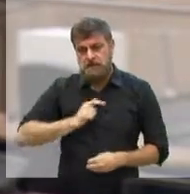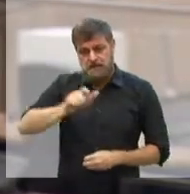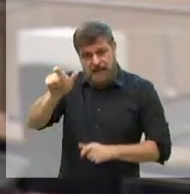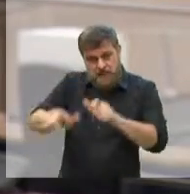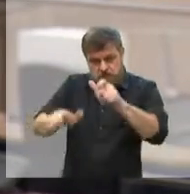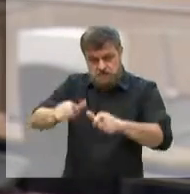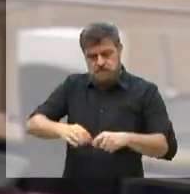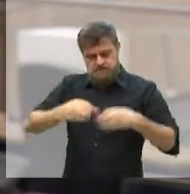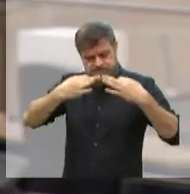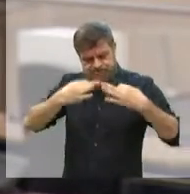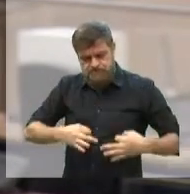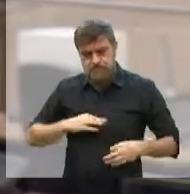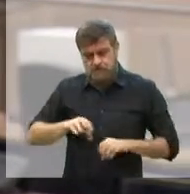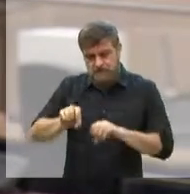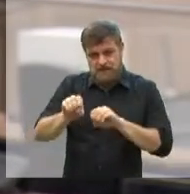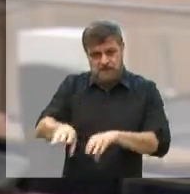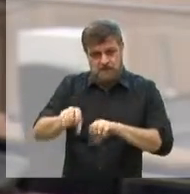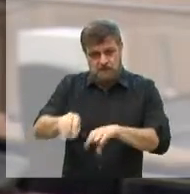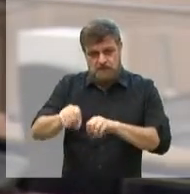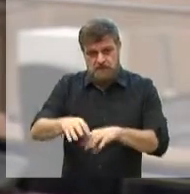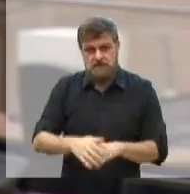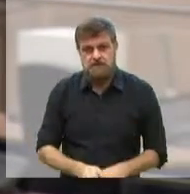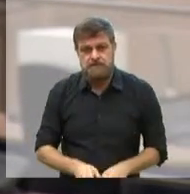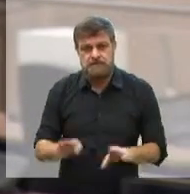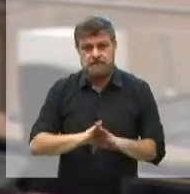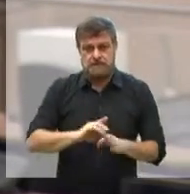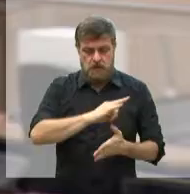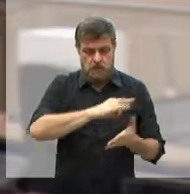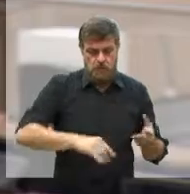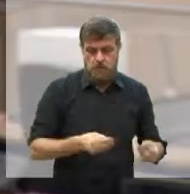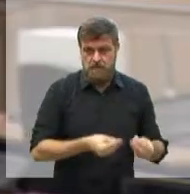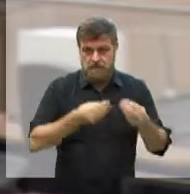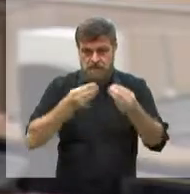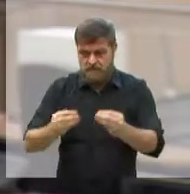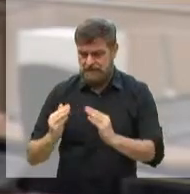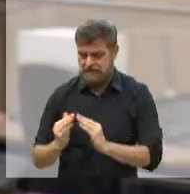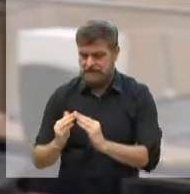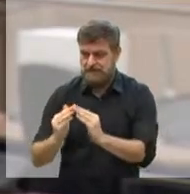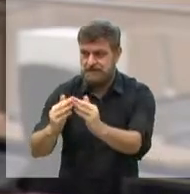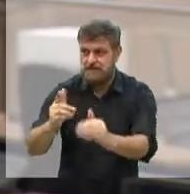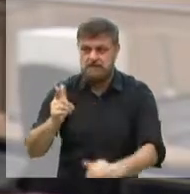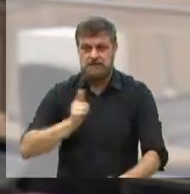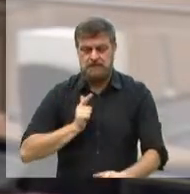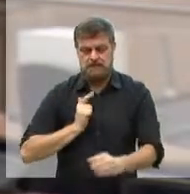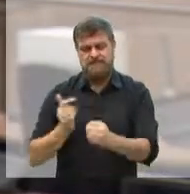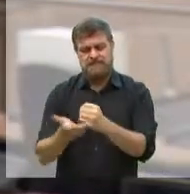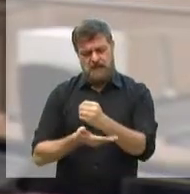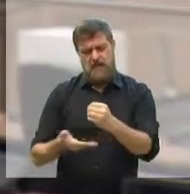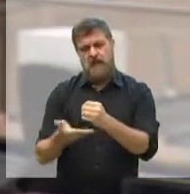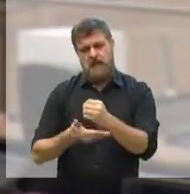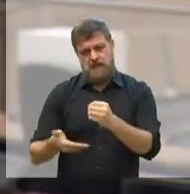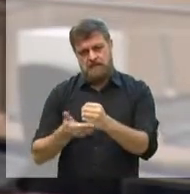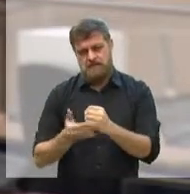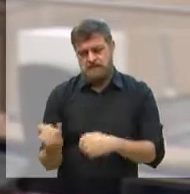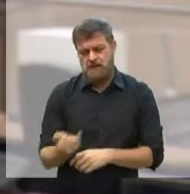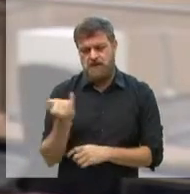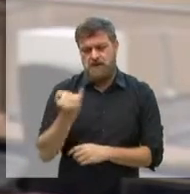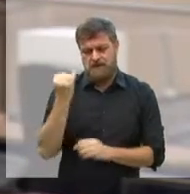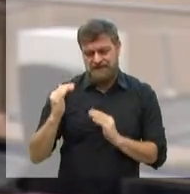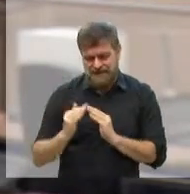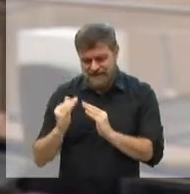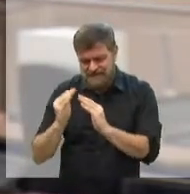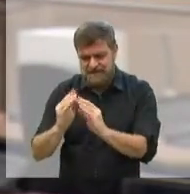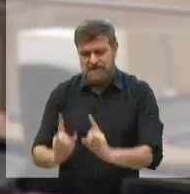dignidade e levando a educação. E a regularização fundiária traz tudo isso no bojo. Então, por isso, a importância da